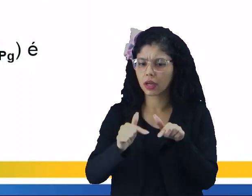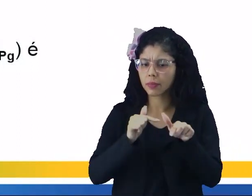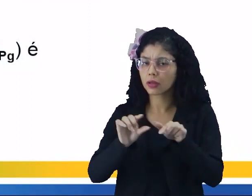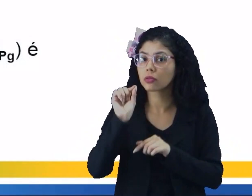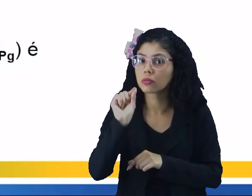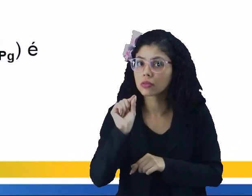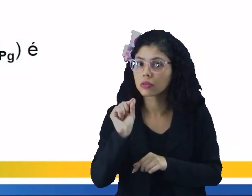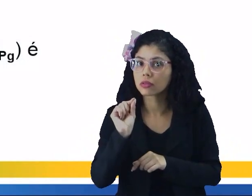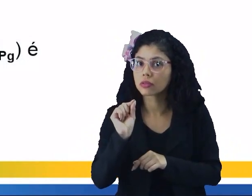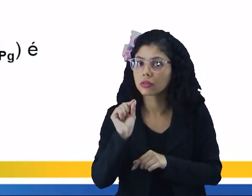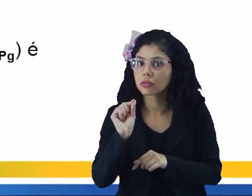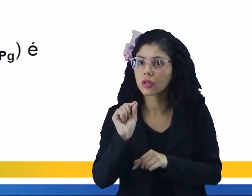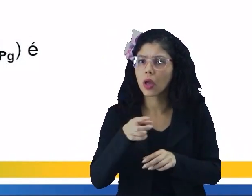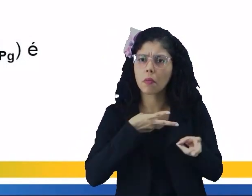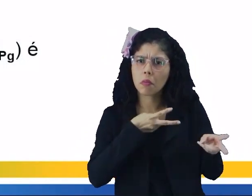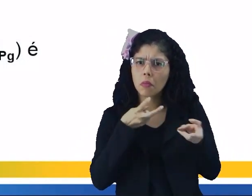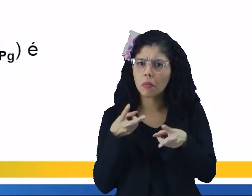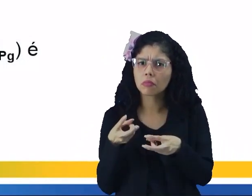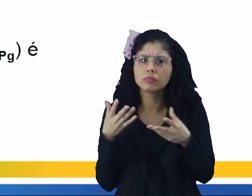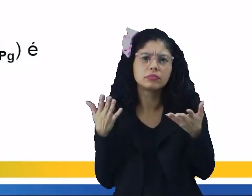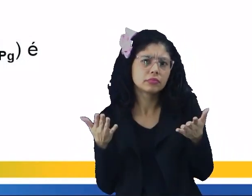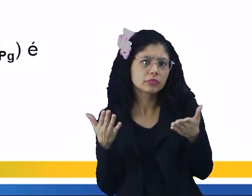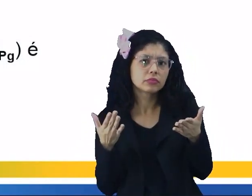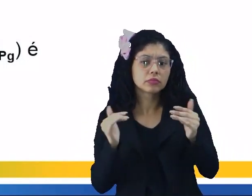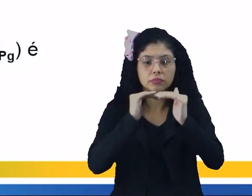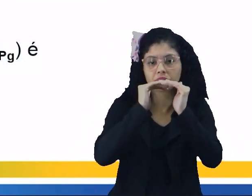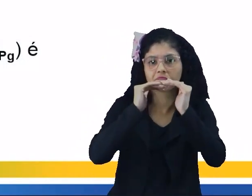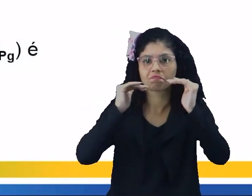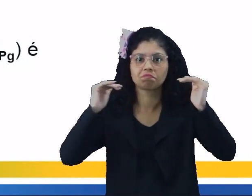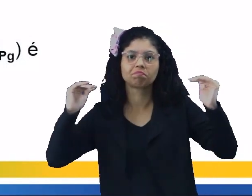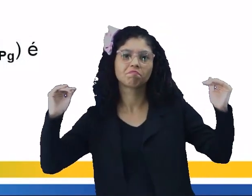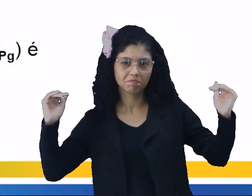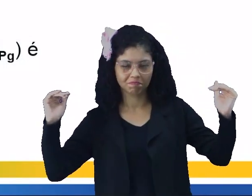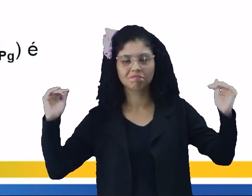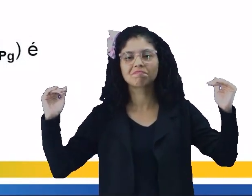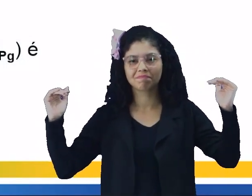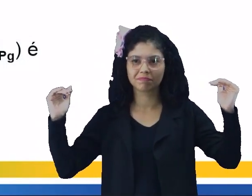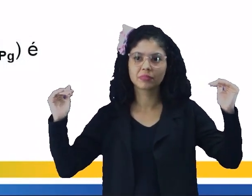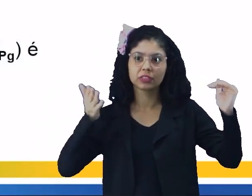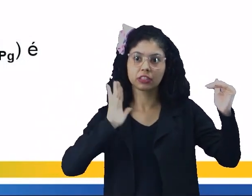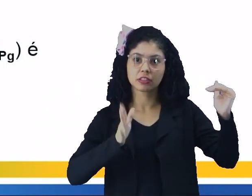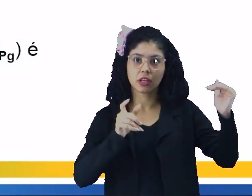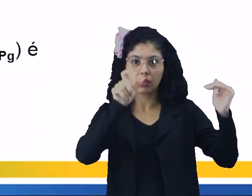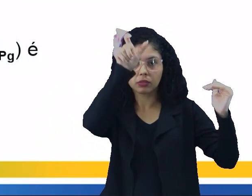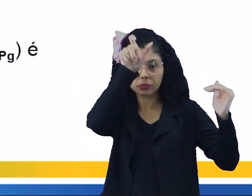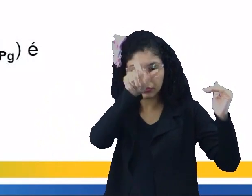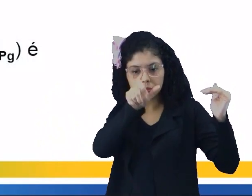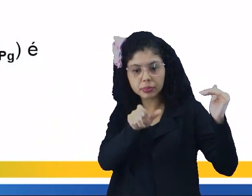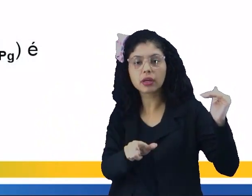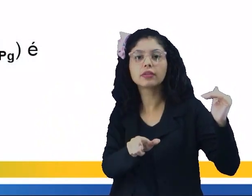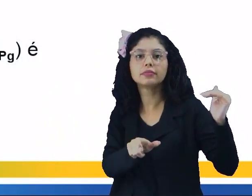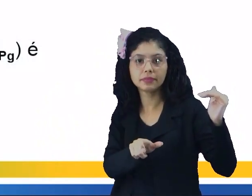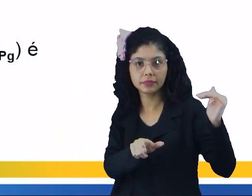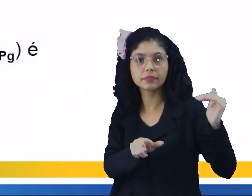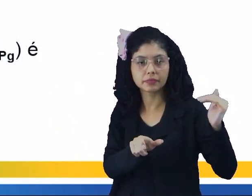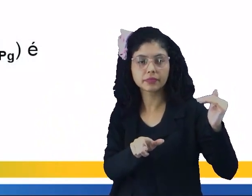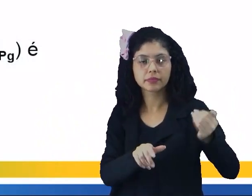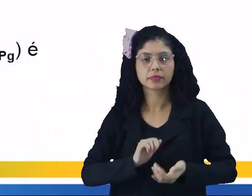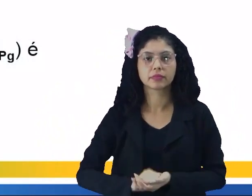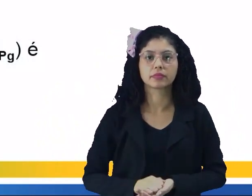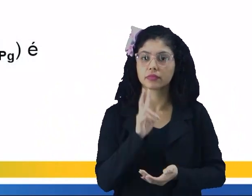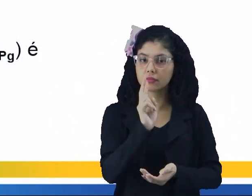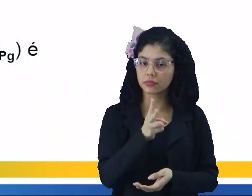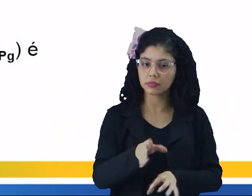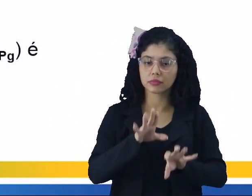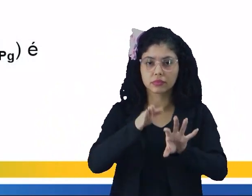trabalha vocês podem definir na horizontal. Já a gravitacional define o que ele vai trabalhar na vertical.